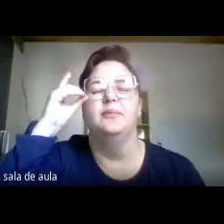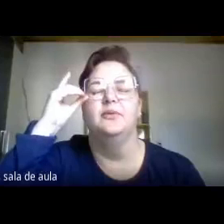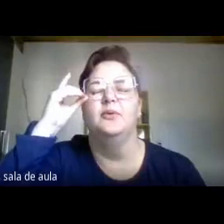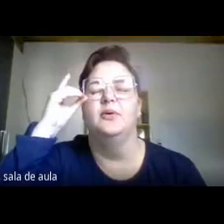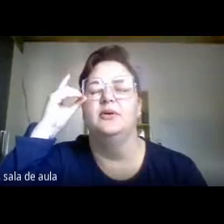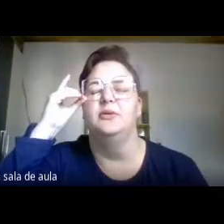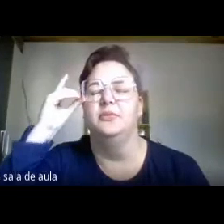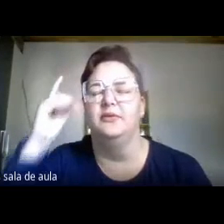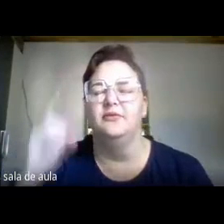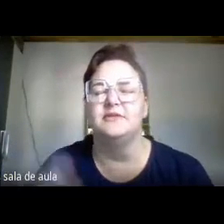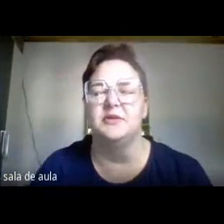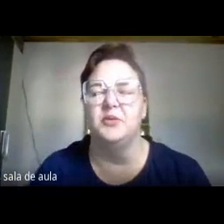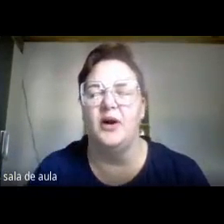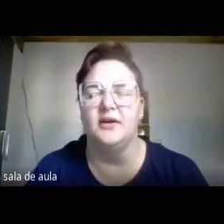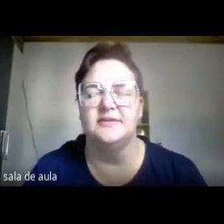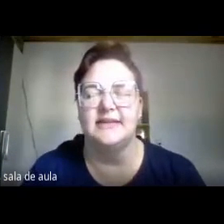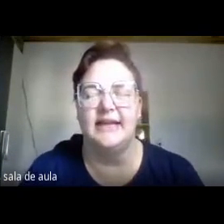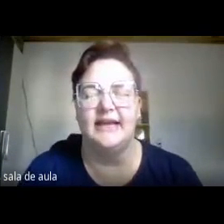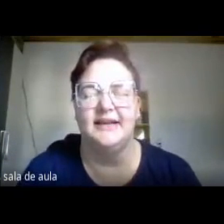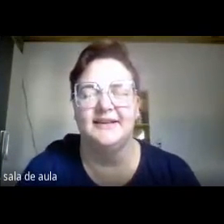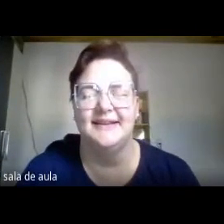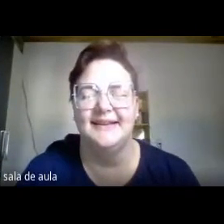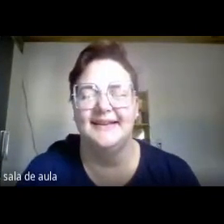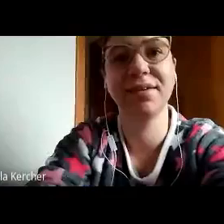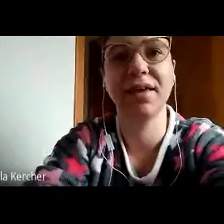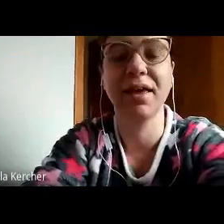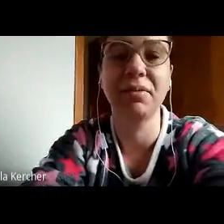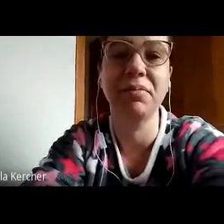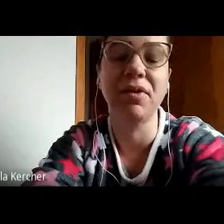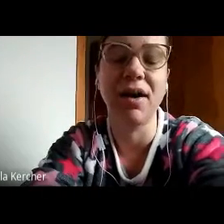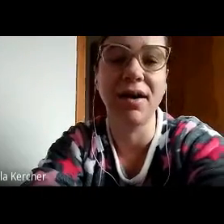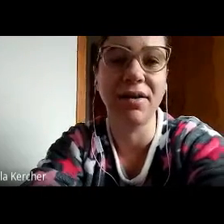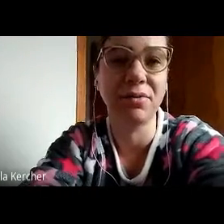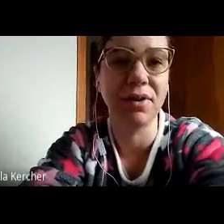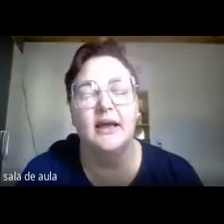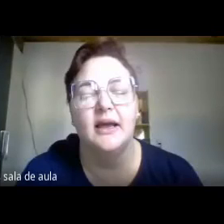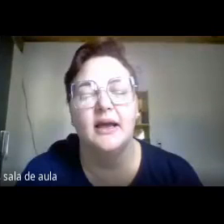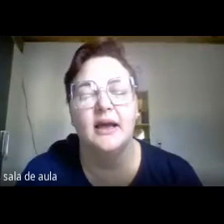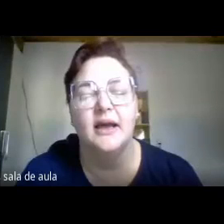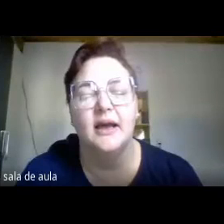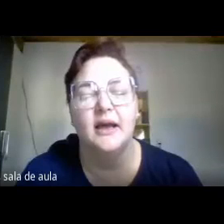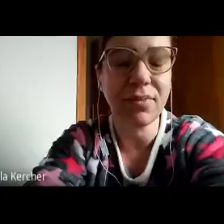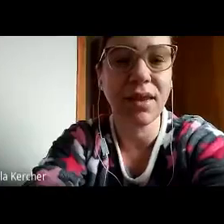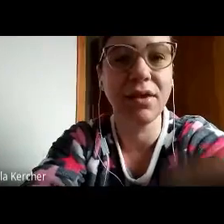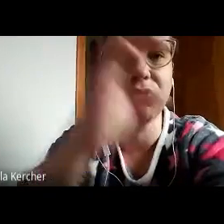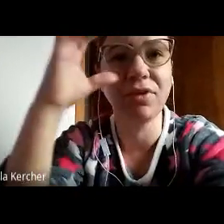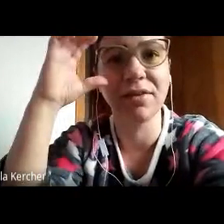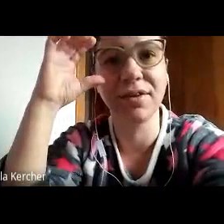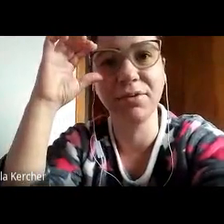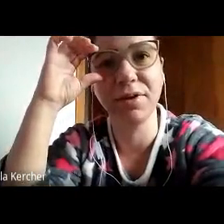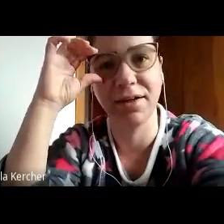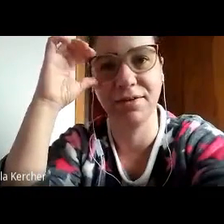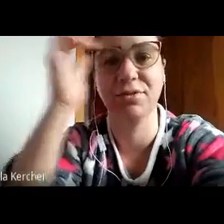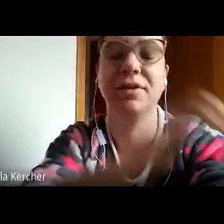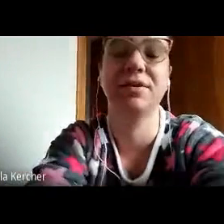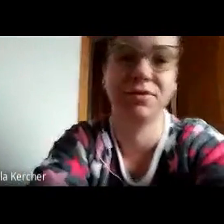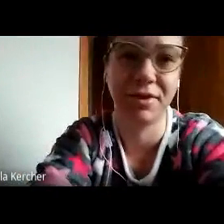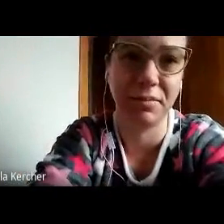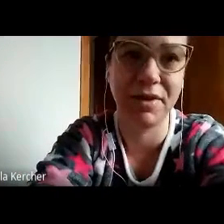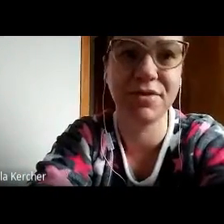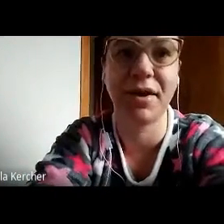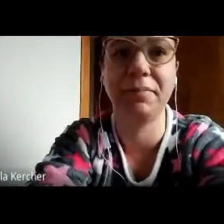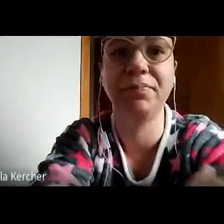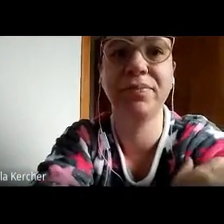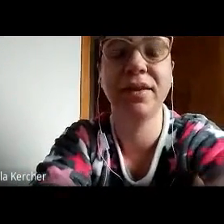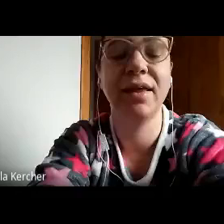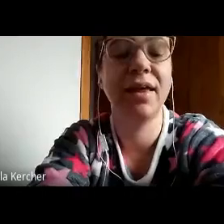D no olho, em função do Isso. óculos, Daniela. Eu, Da onde tu fala? eu falo de Rio Grande, mas eu sou de Rio